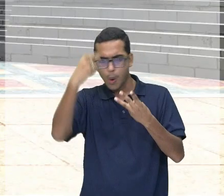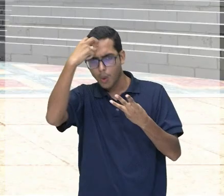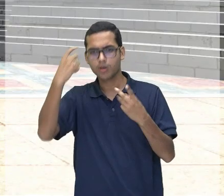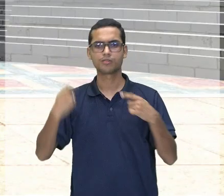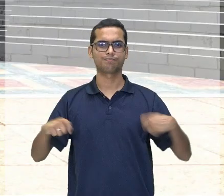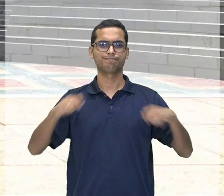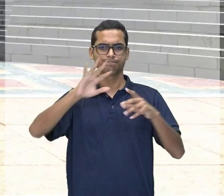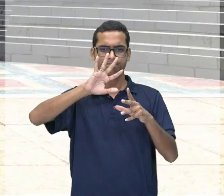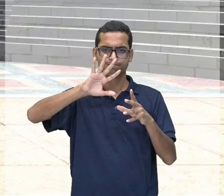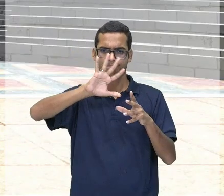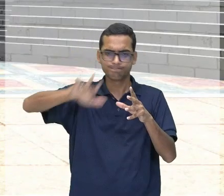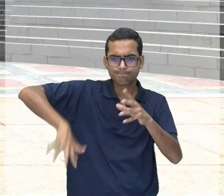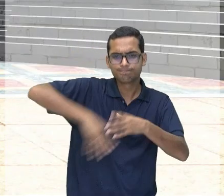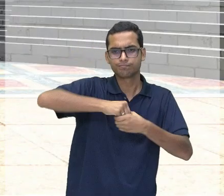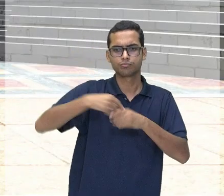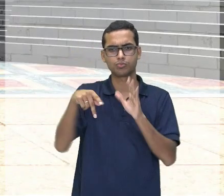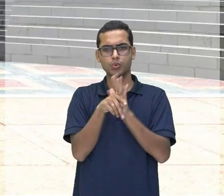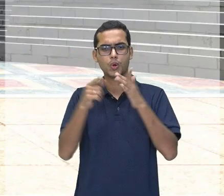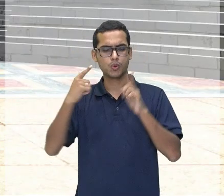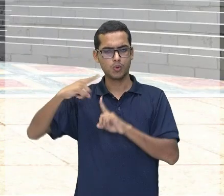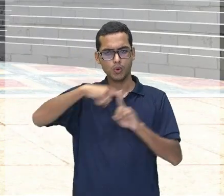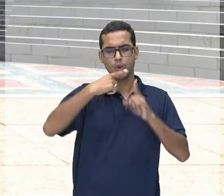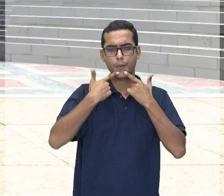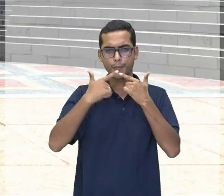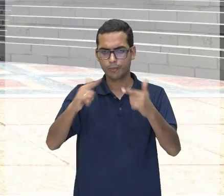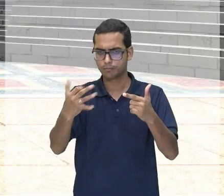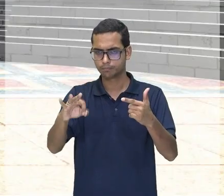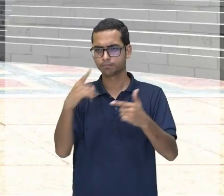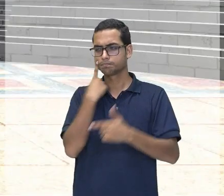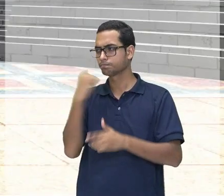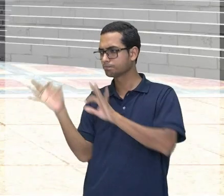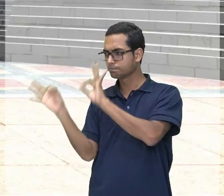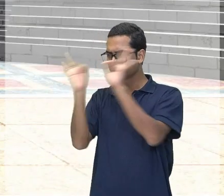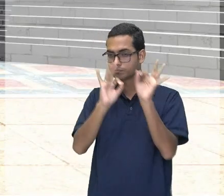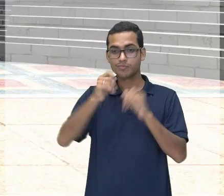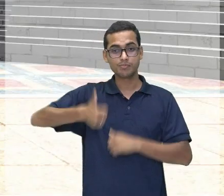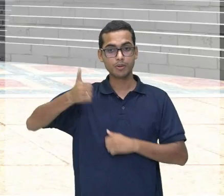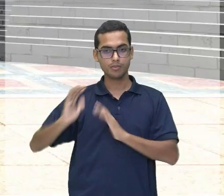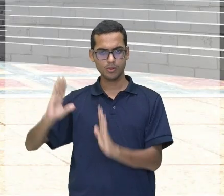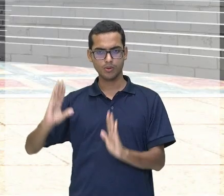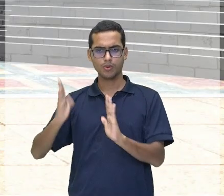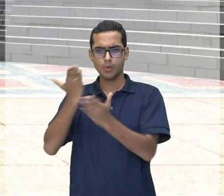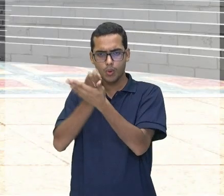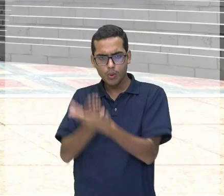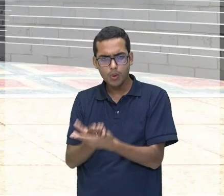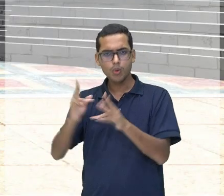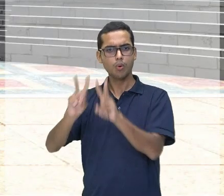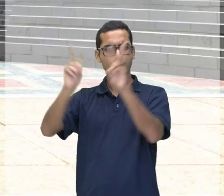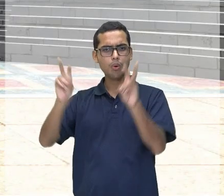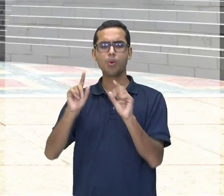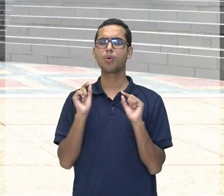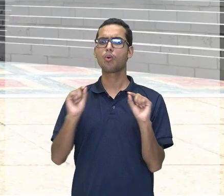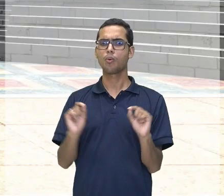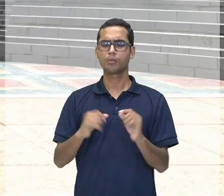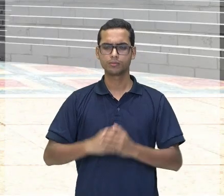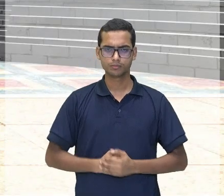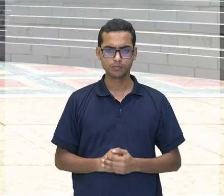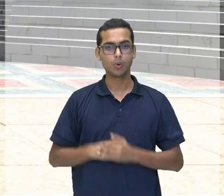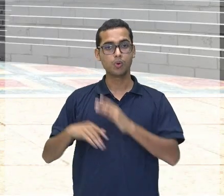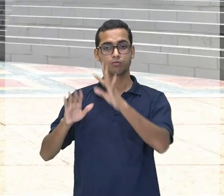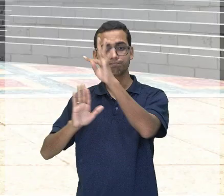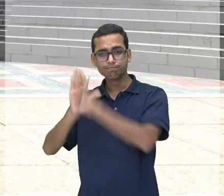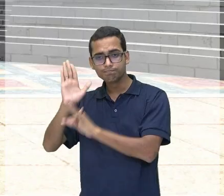também nesse estilo de linguagem, tá bom? Então, essa foi a primeira parte da nossa aula sobre o